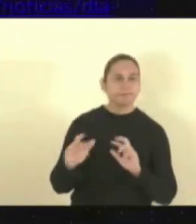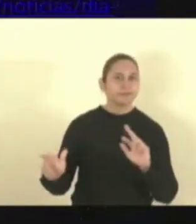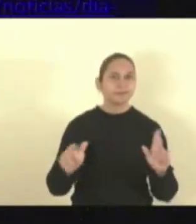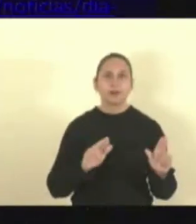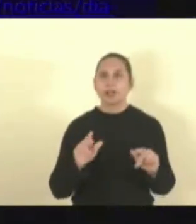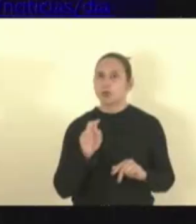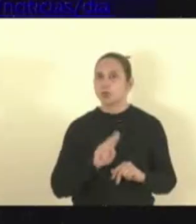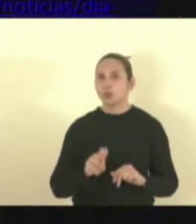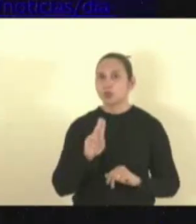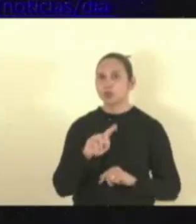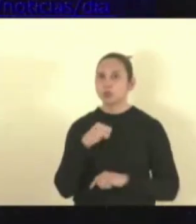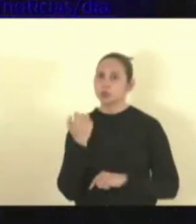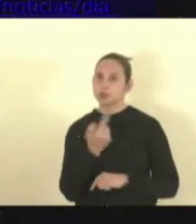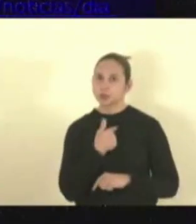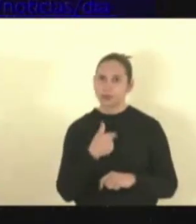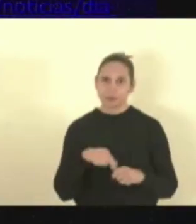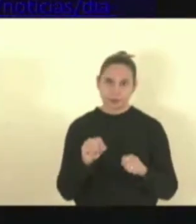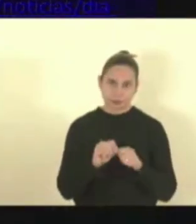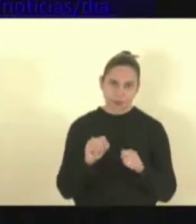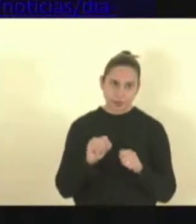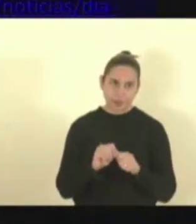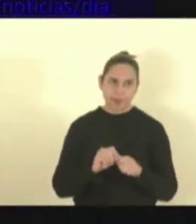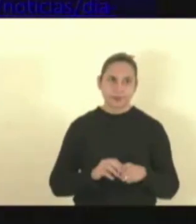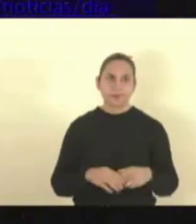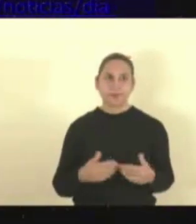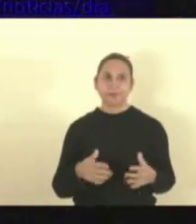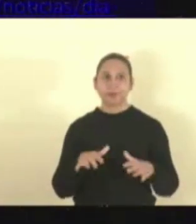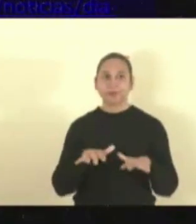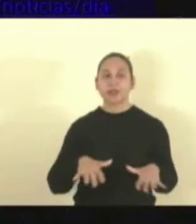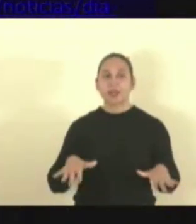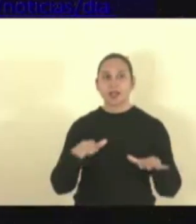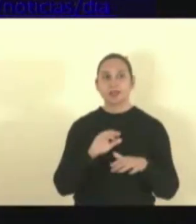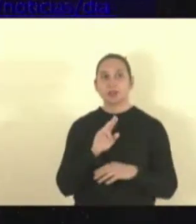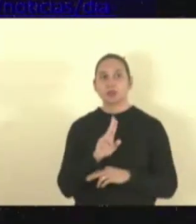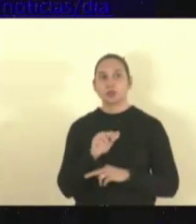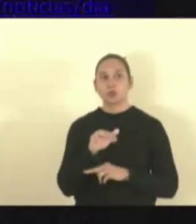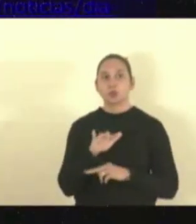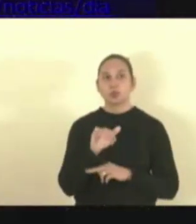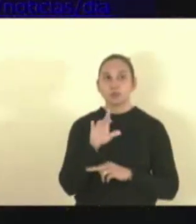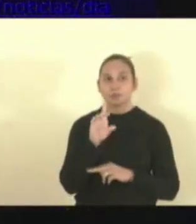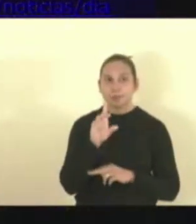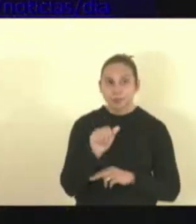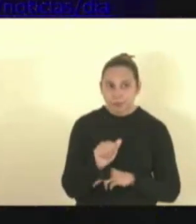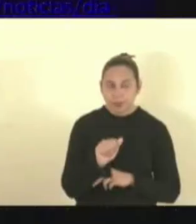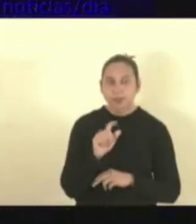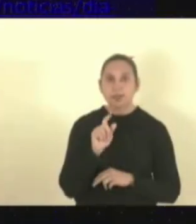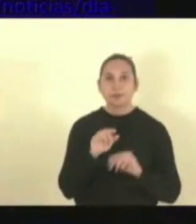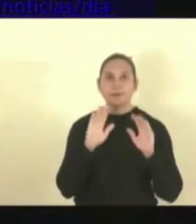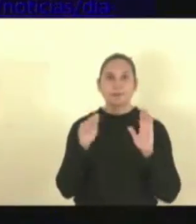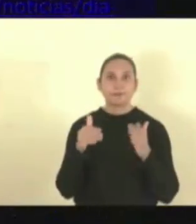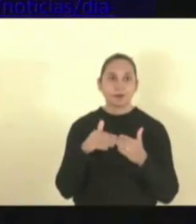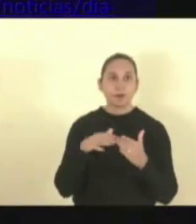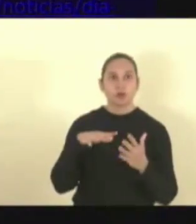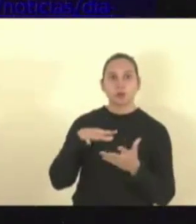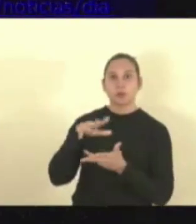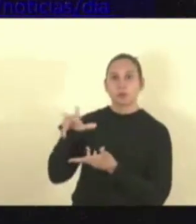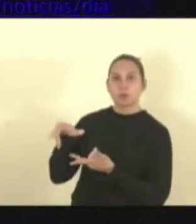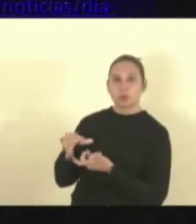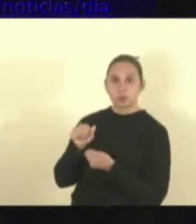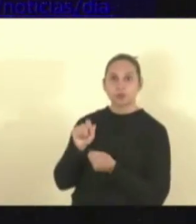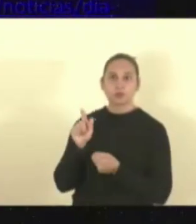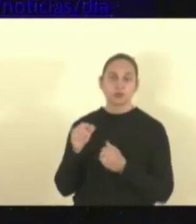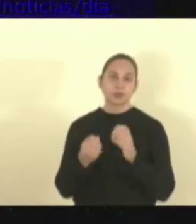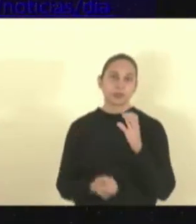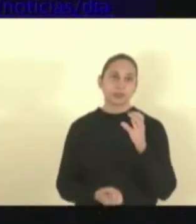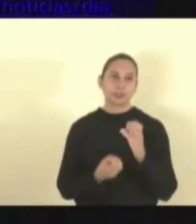que a gente faz. Portanto, as áreas úmidas têm sido consideradas como prioritárias na agenda internacional conservacionista. Foi criado o